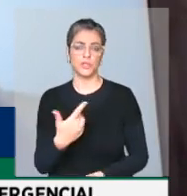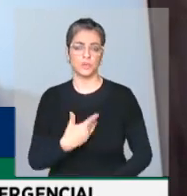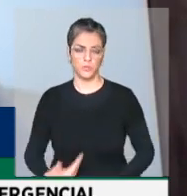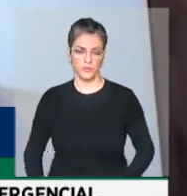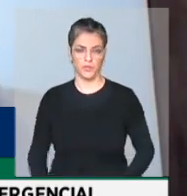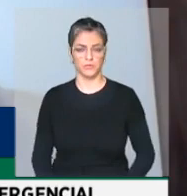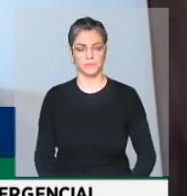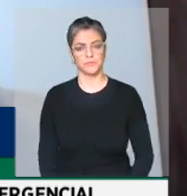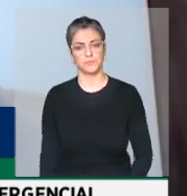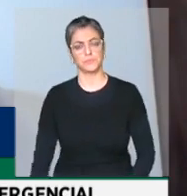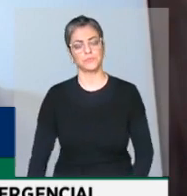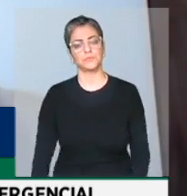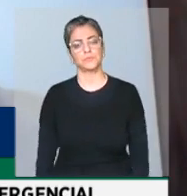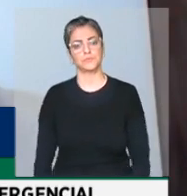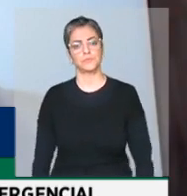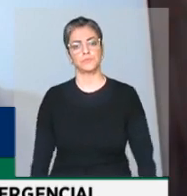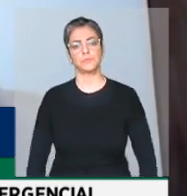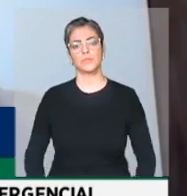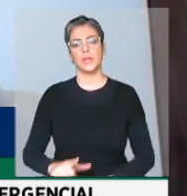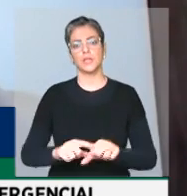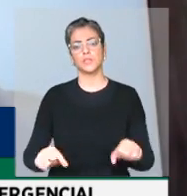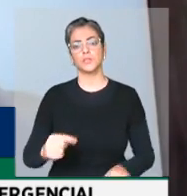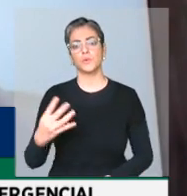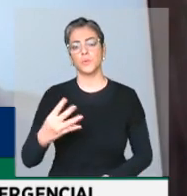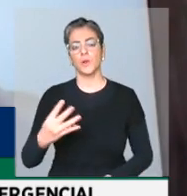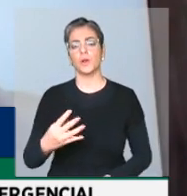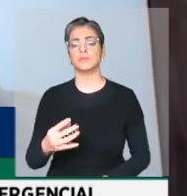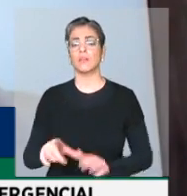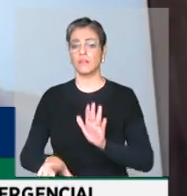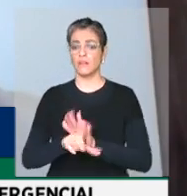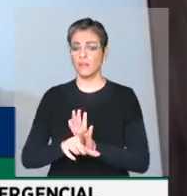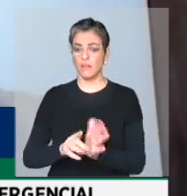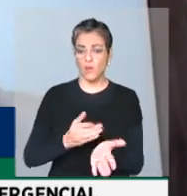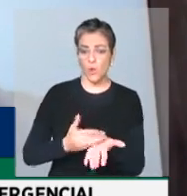causa. Artigo 4º, essa lei entra em vigor na data